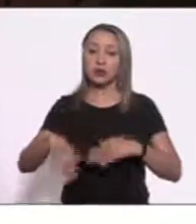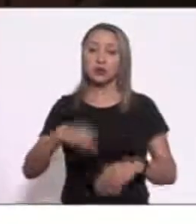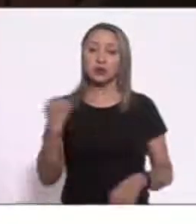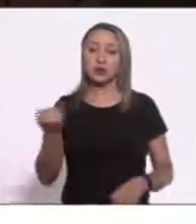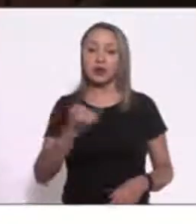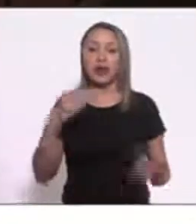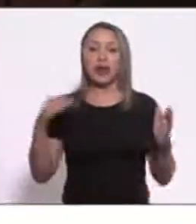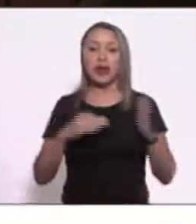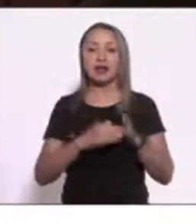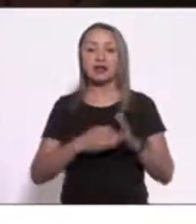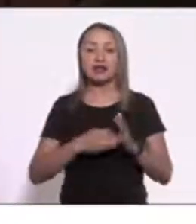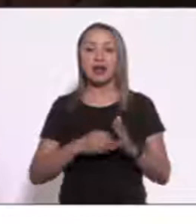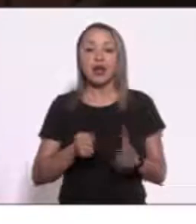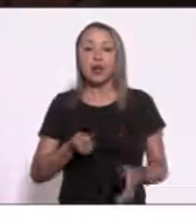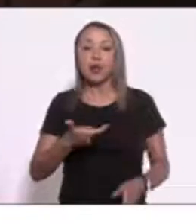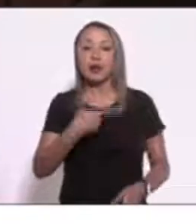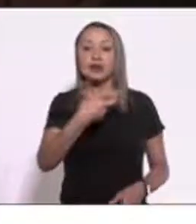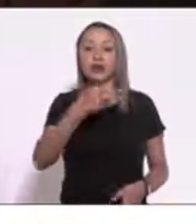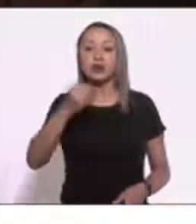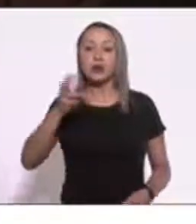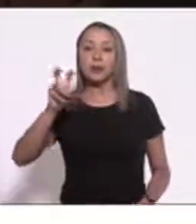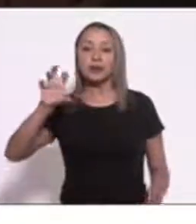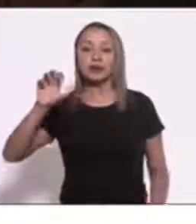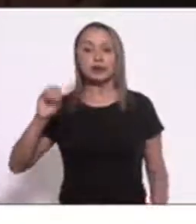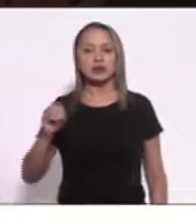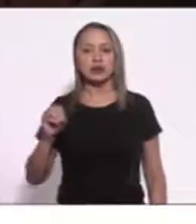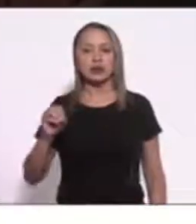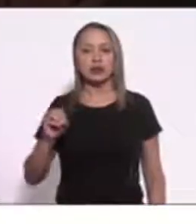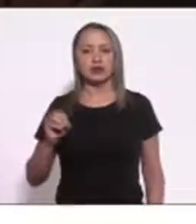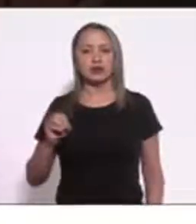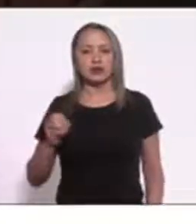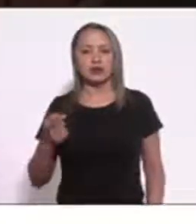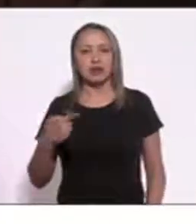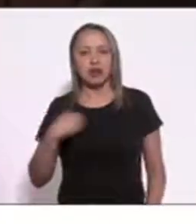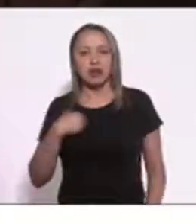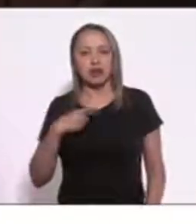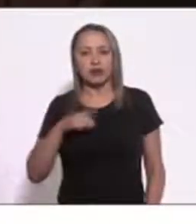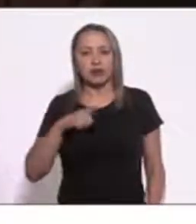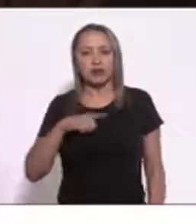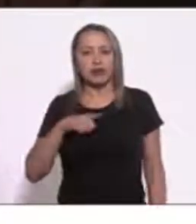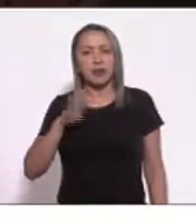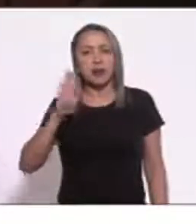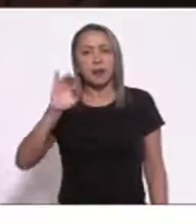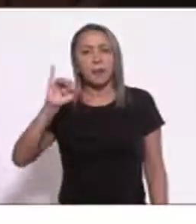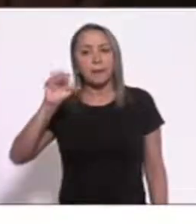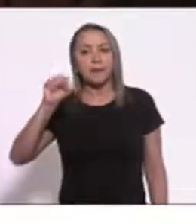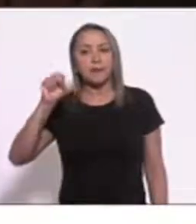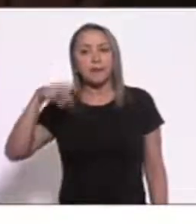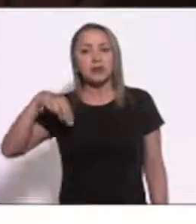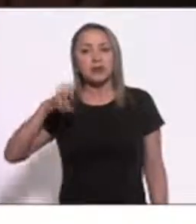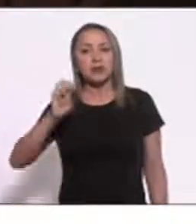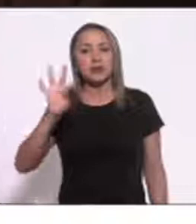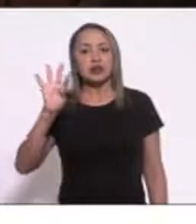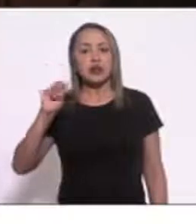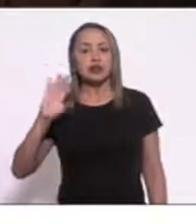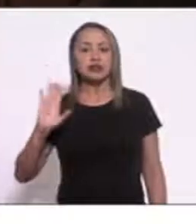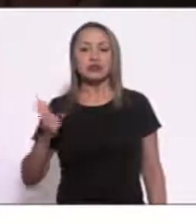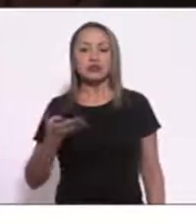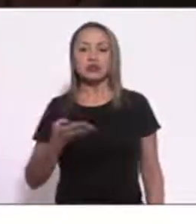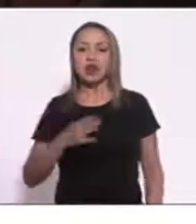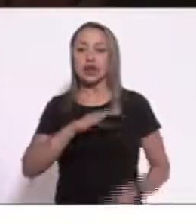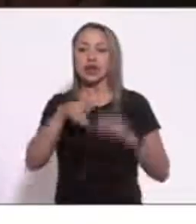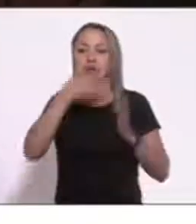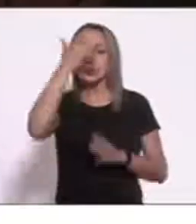quase 2050. Nessa época, se Deus quiser, já vou ter bisnetos. Todo motorista que trafega por